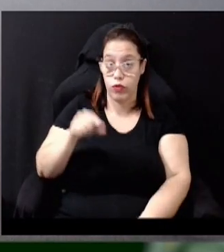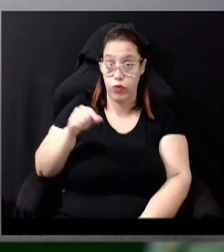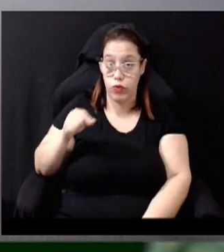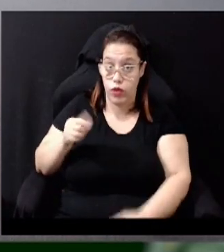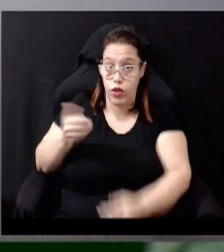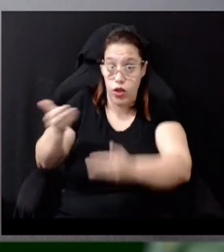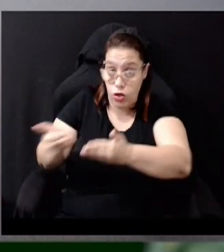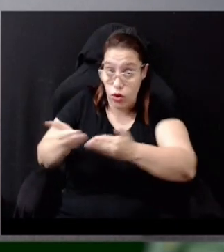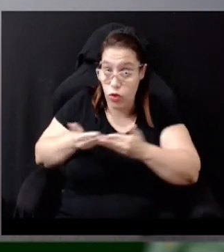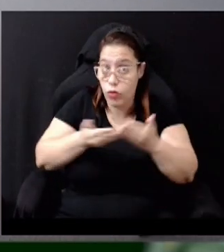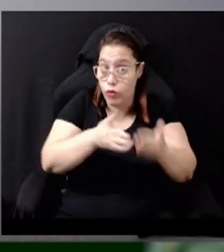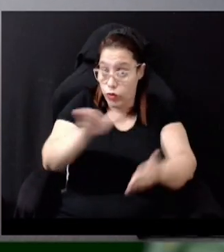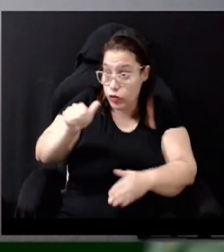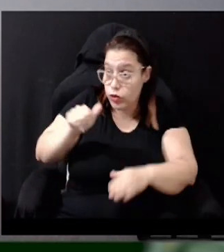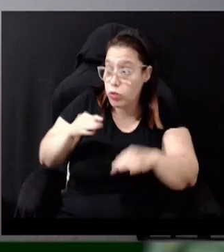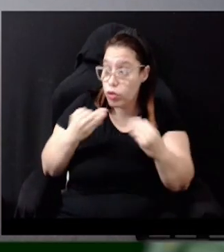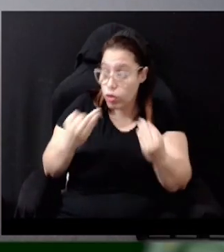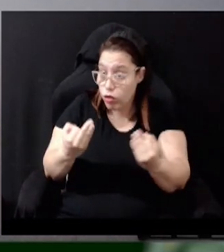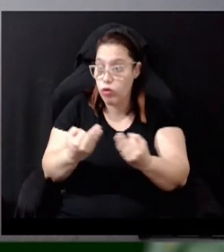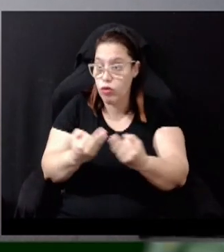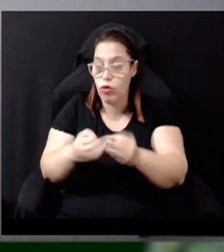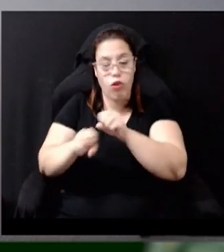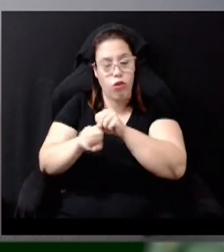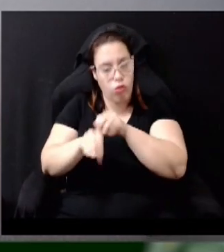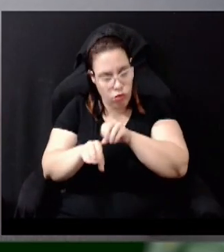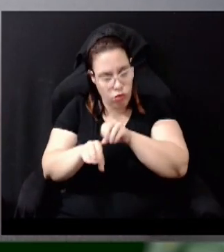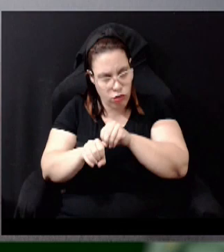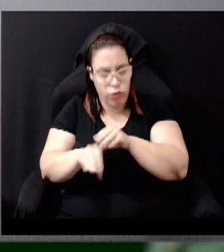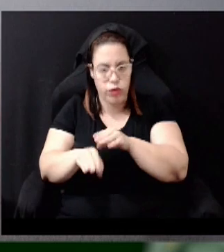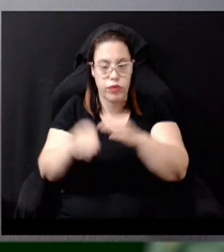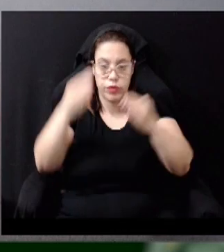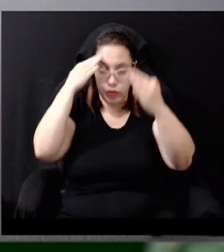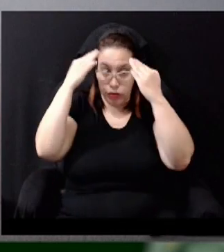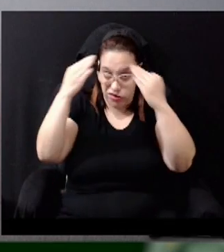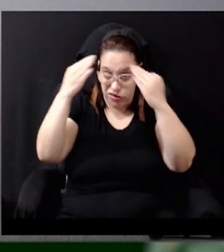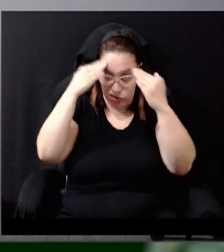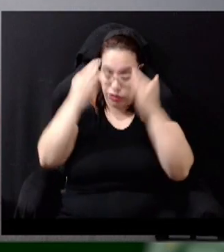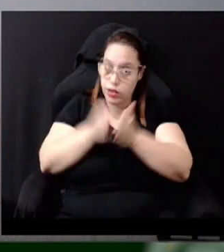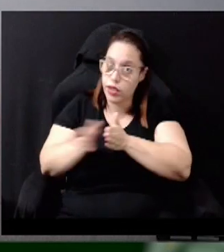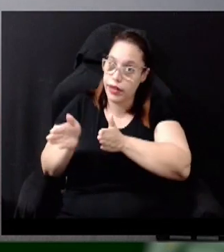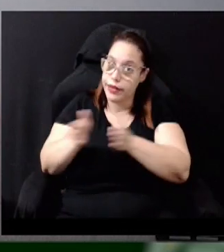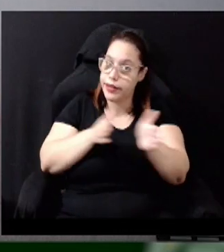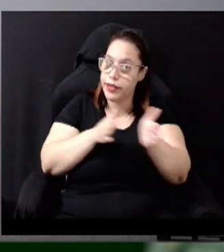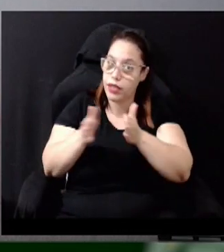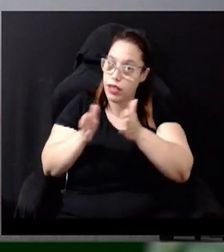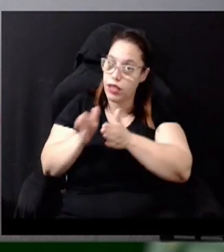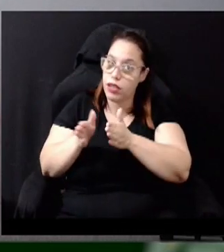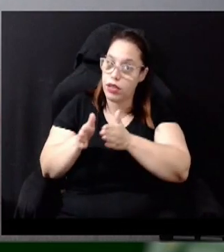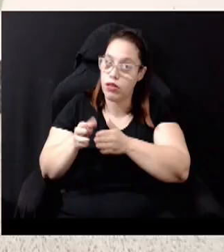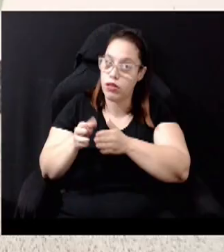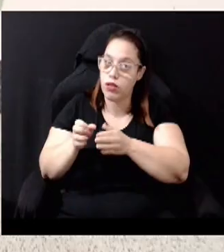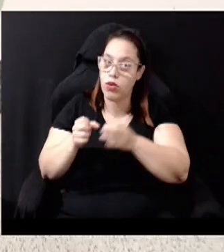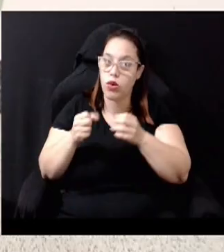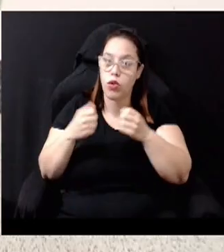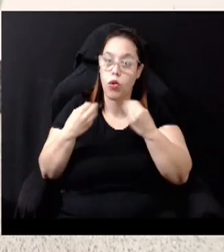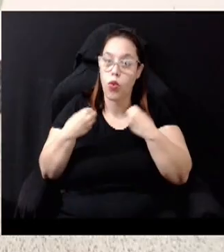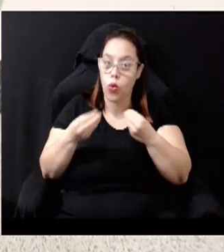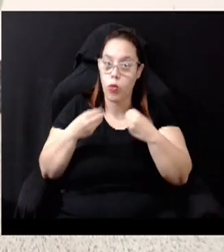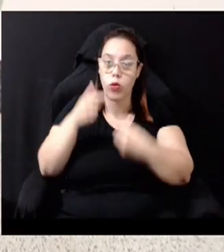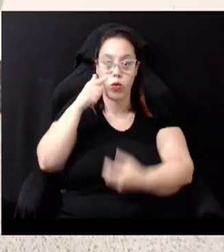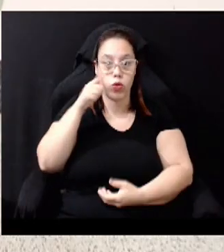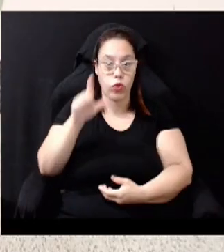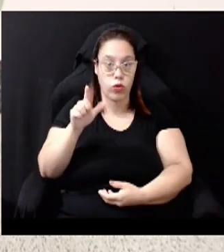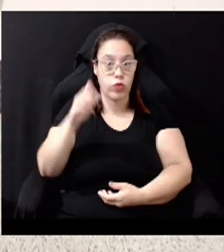essas famílias, para orientar. A psicóloga tinha acesso a eles, como terá esse ano, para conseguir entender o que